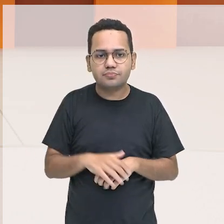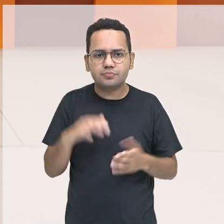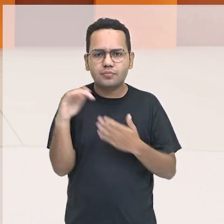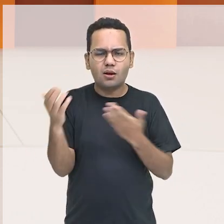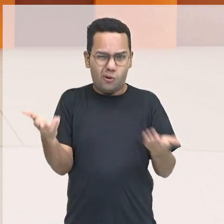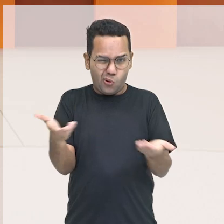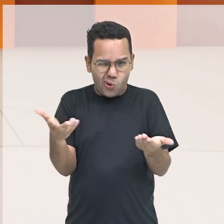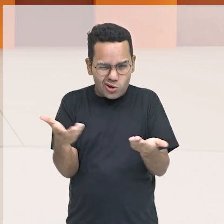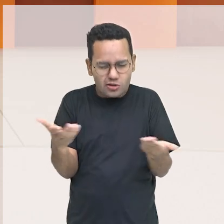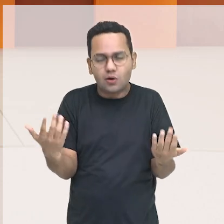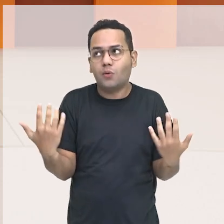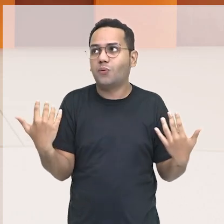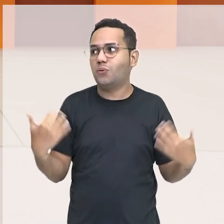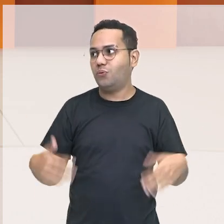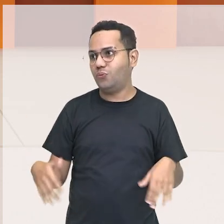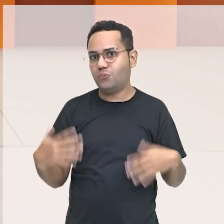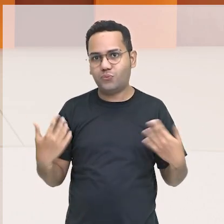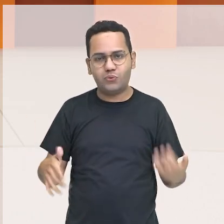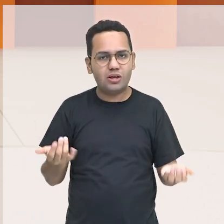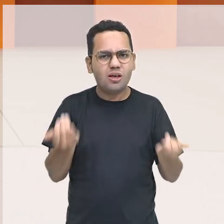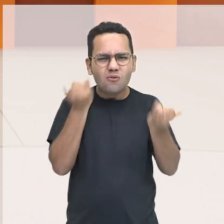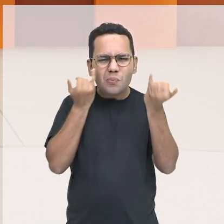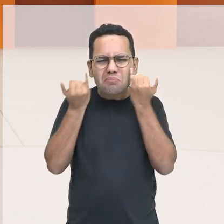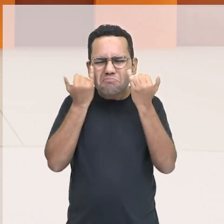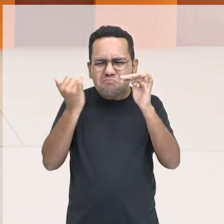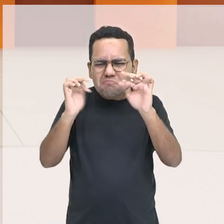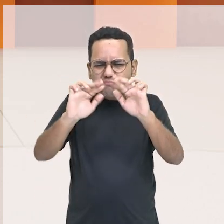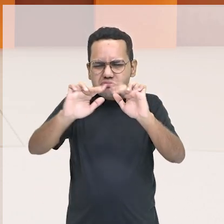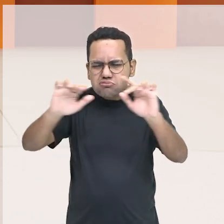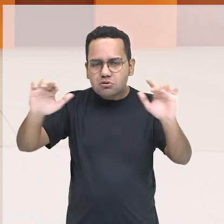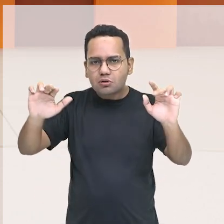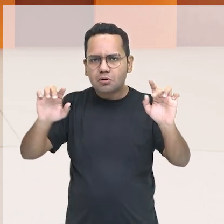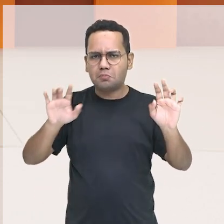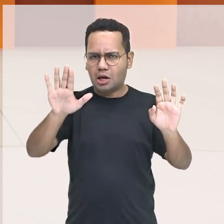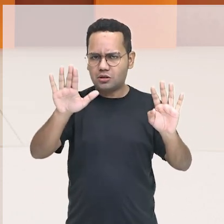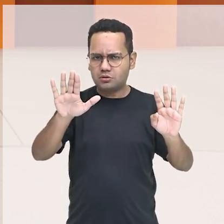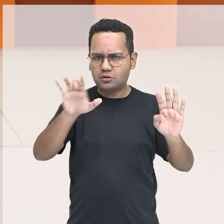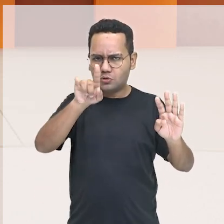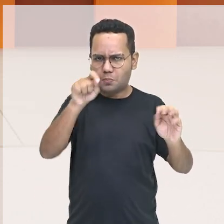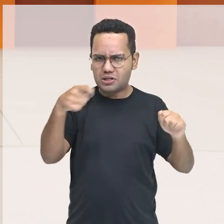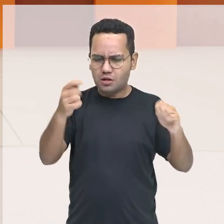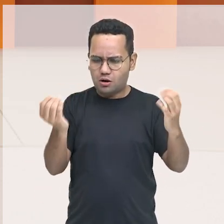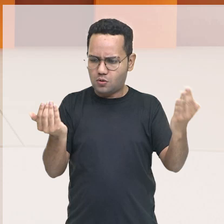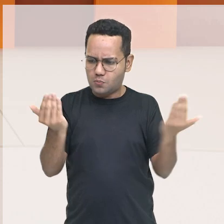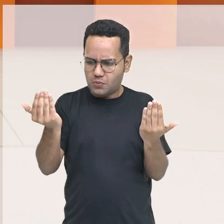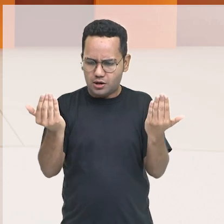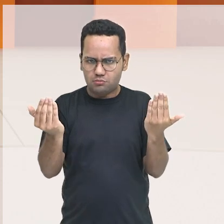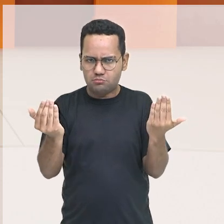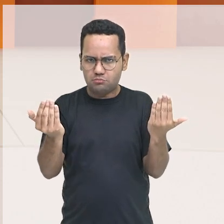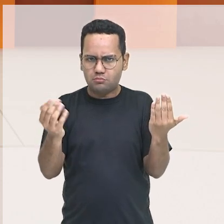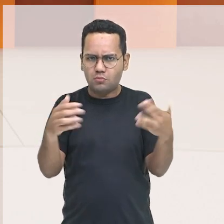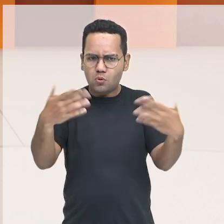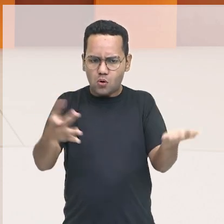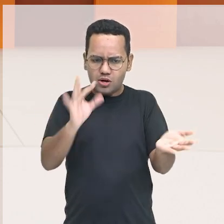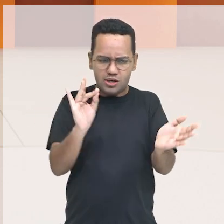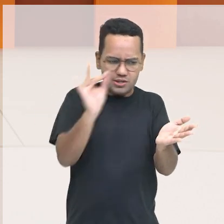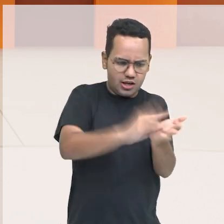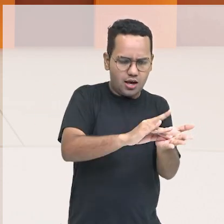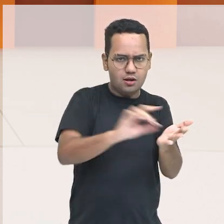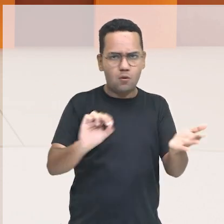muitas informações, porém, essas informações nem sempre elas são informações que te